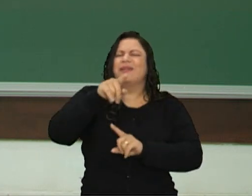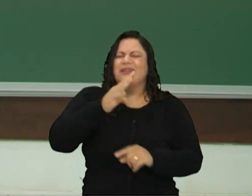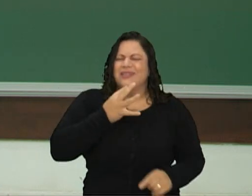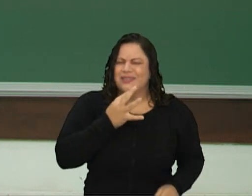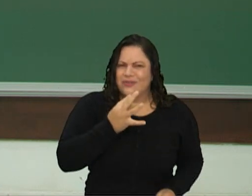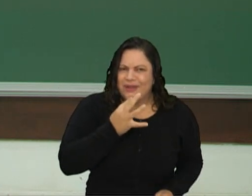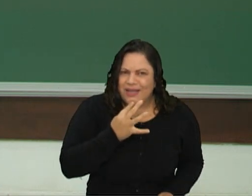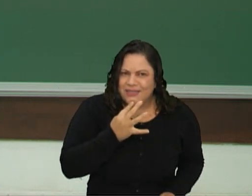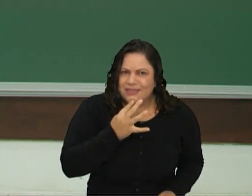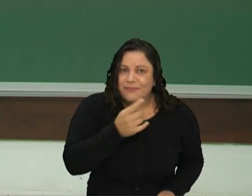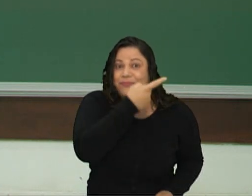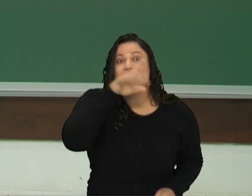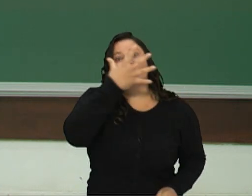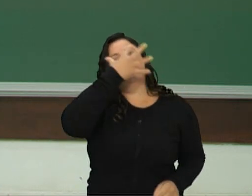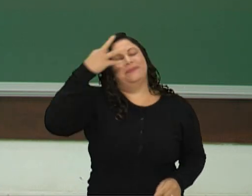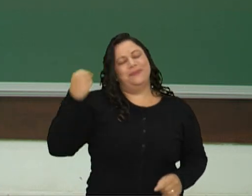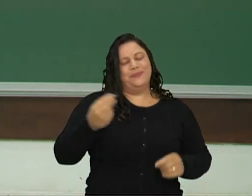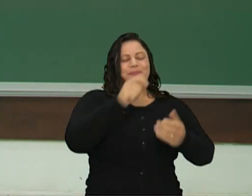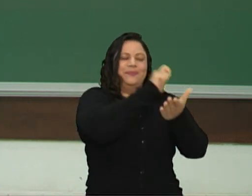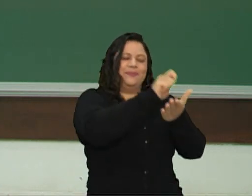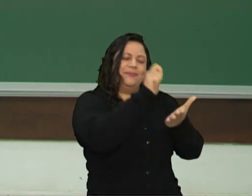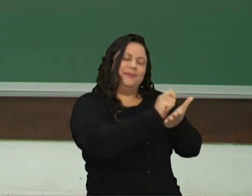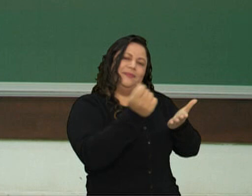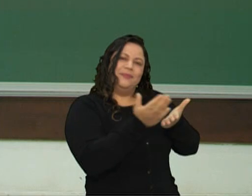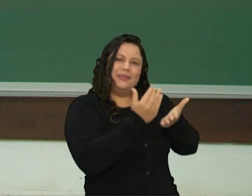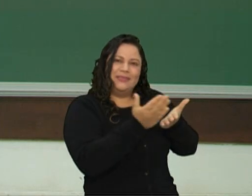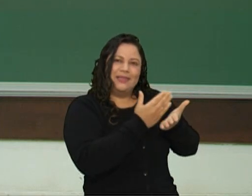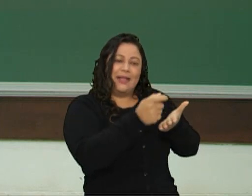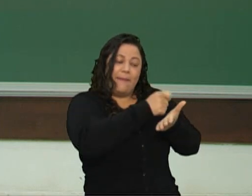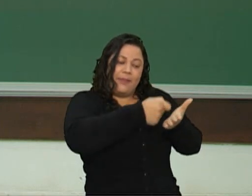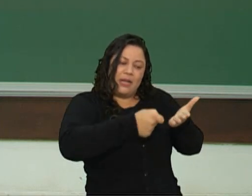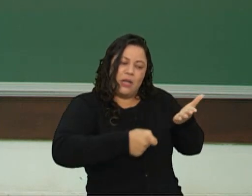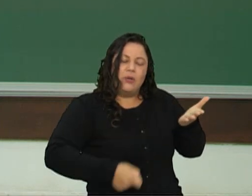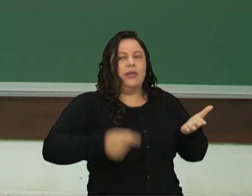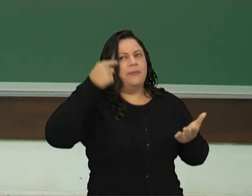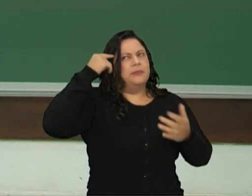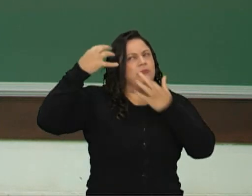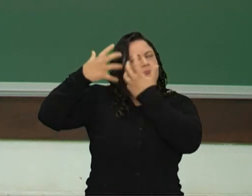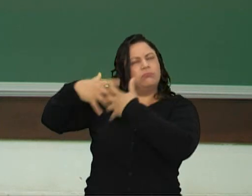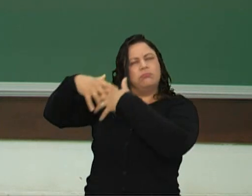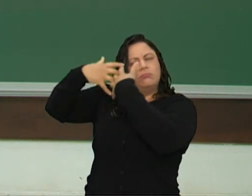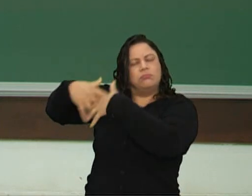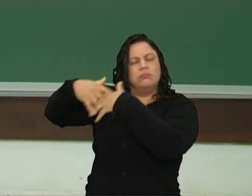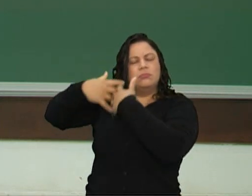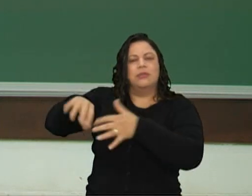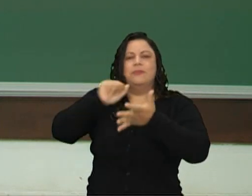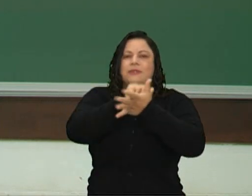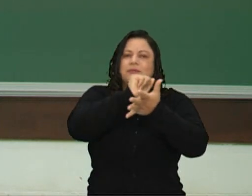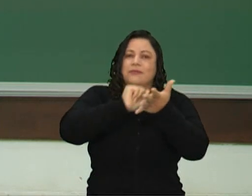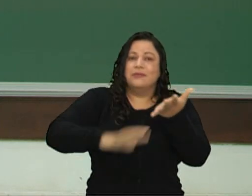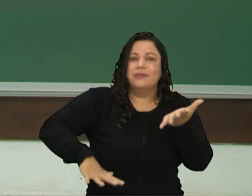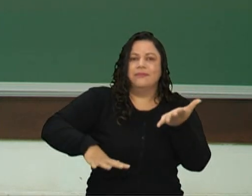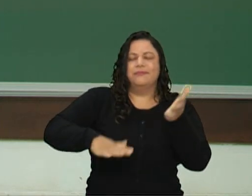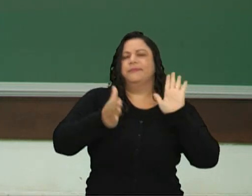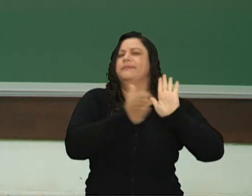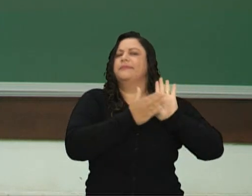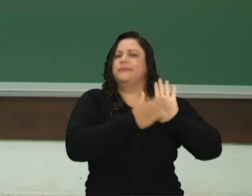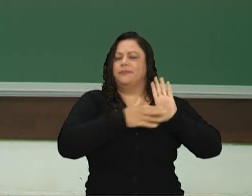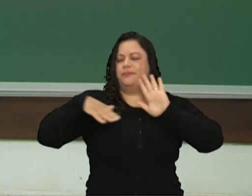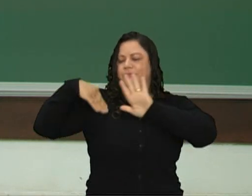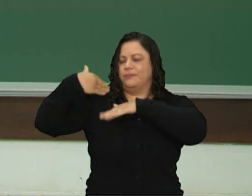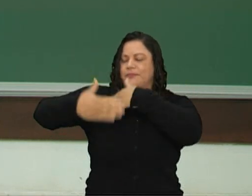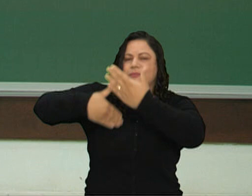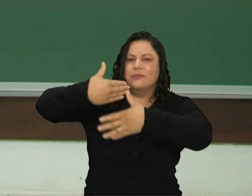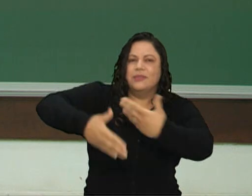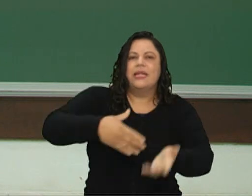suas reflexões e pensamentos, mas também para fazer as atividades que nós vamos propor ao longo da nossa aula. E a